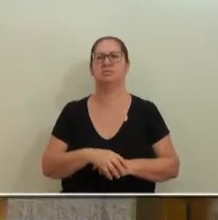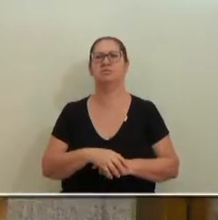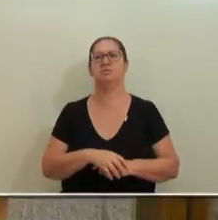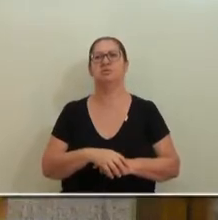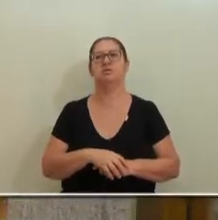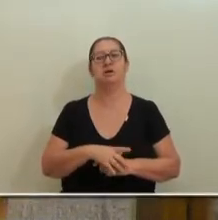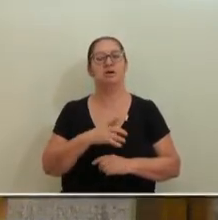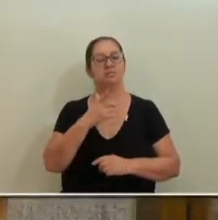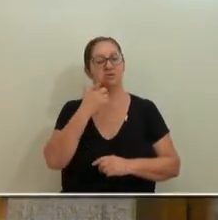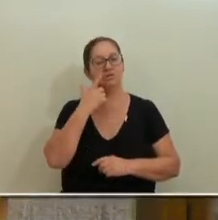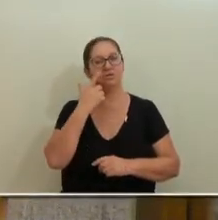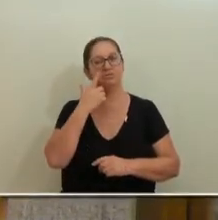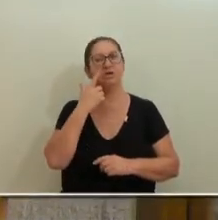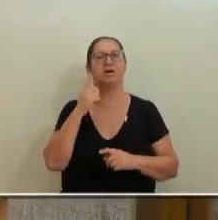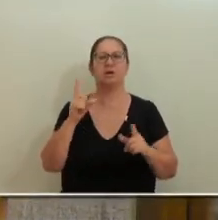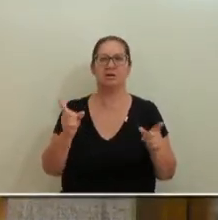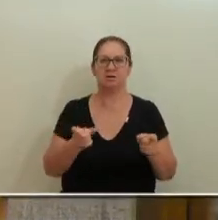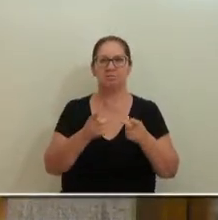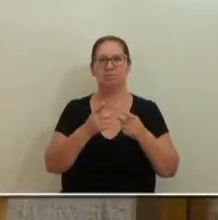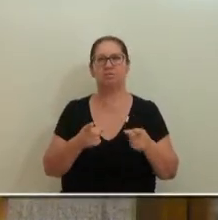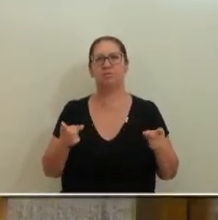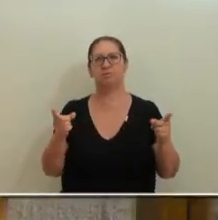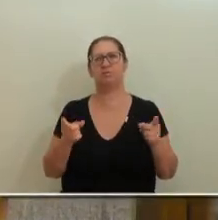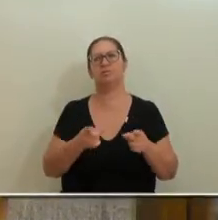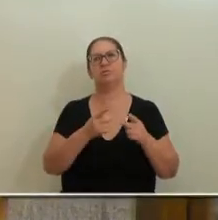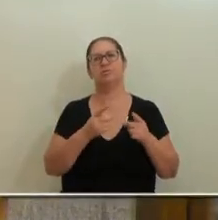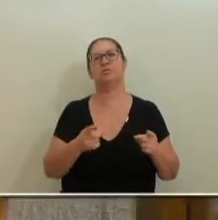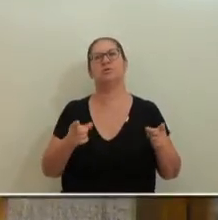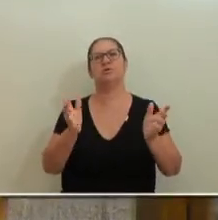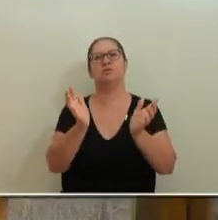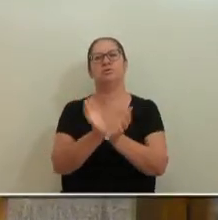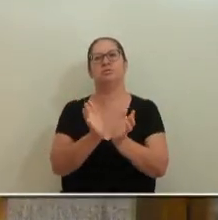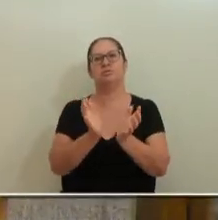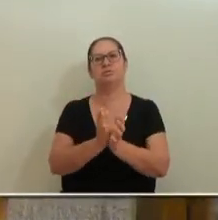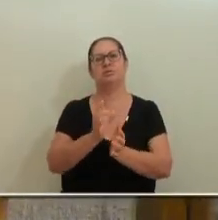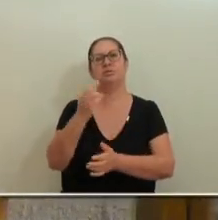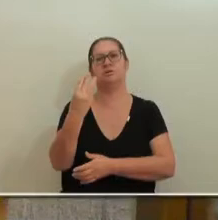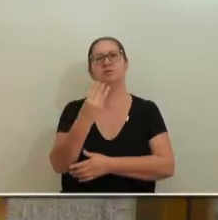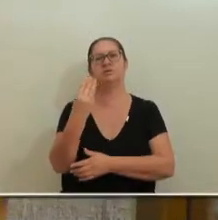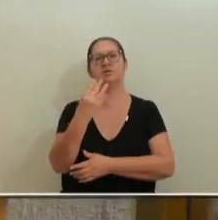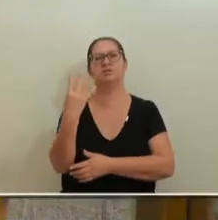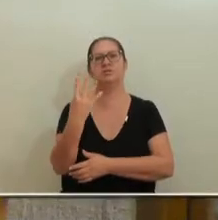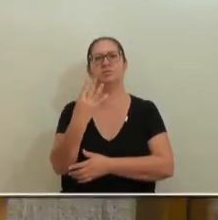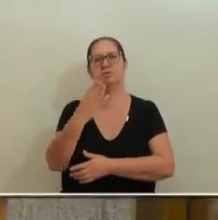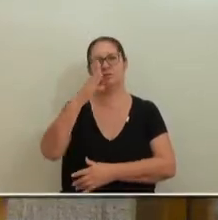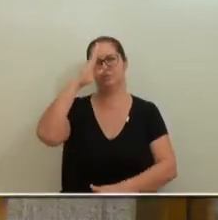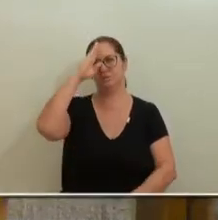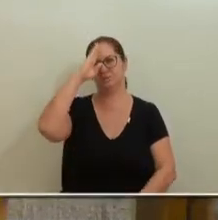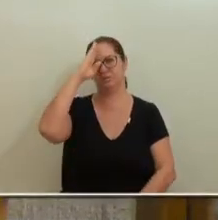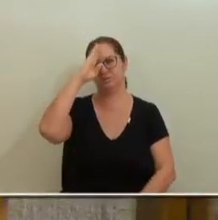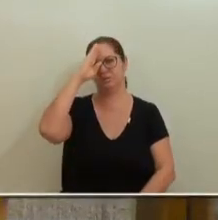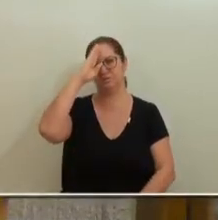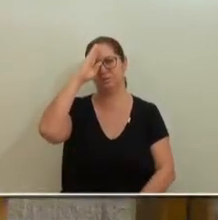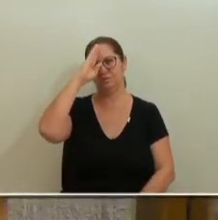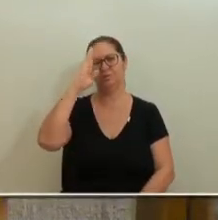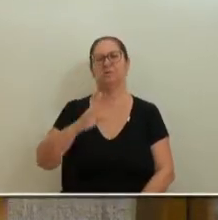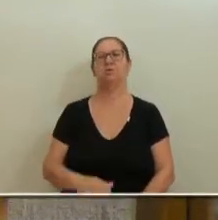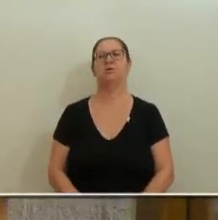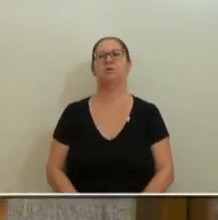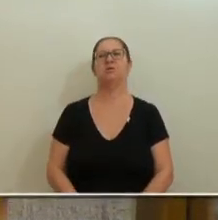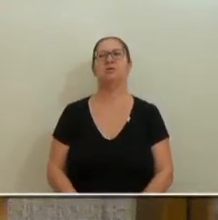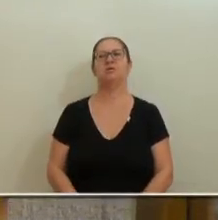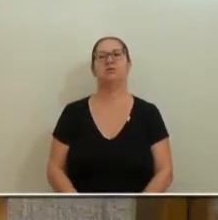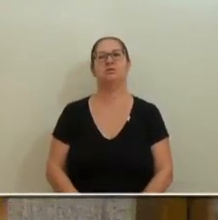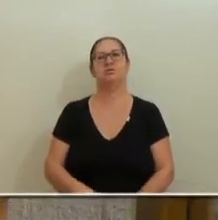de presenciar a introdução musical notável da banda do 34º Batalhão de Infantaria Mecanizado, comandado